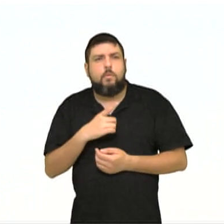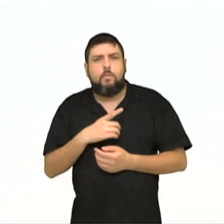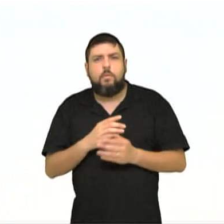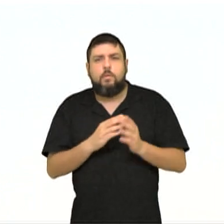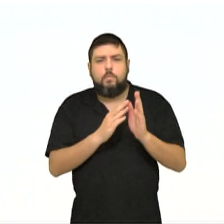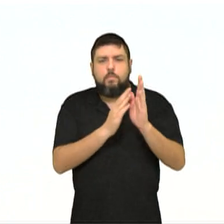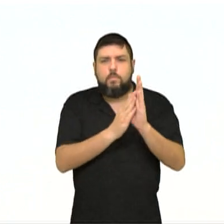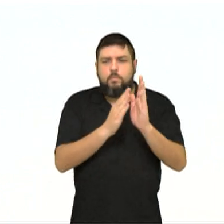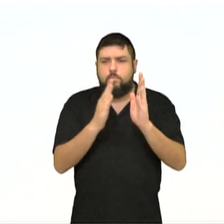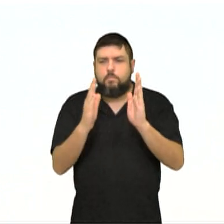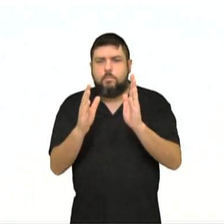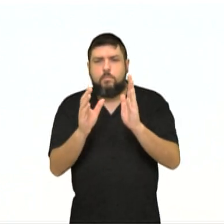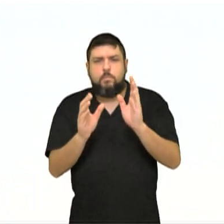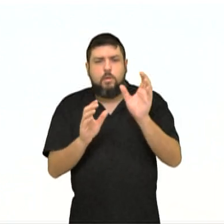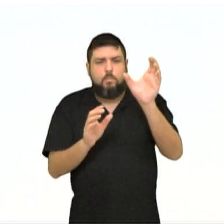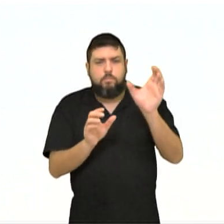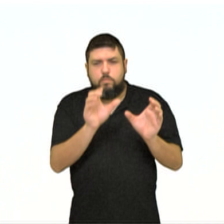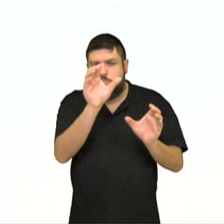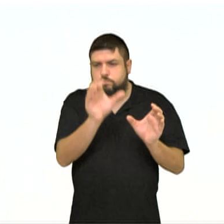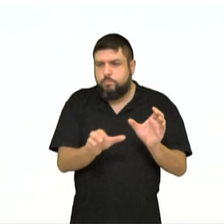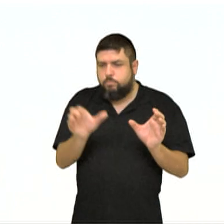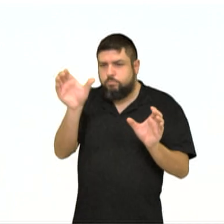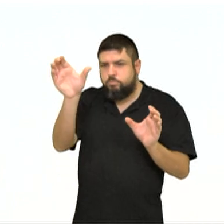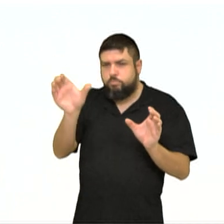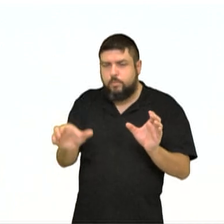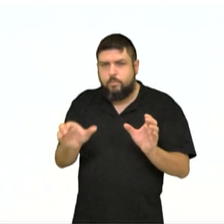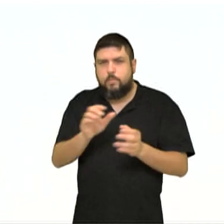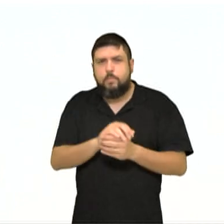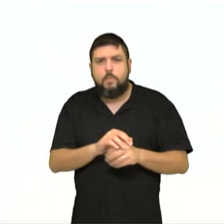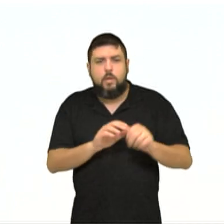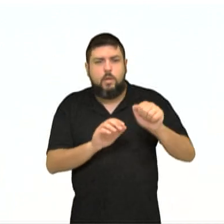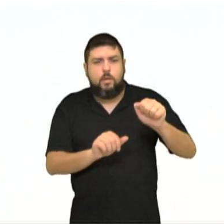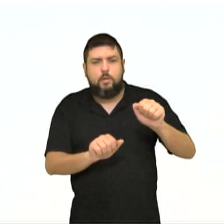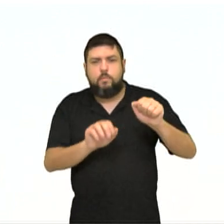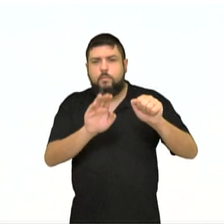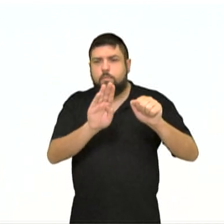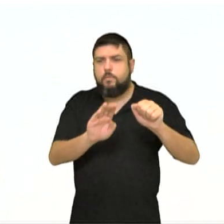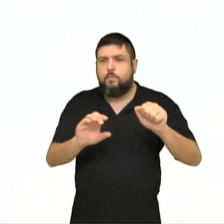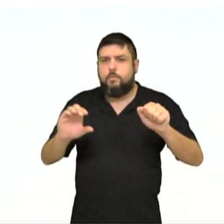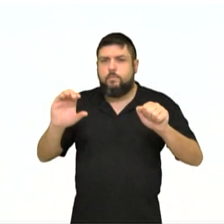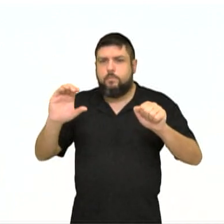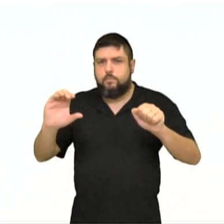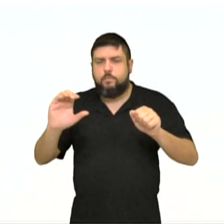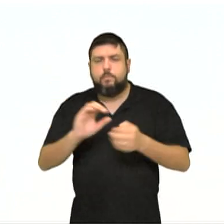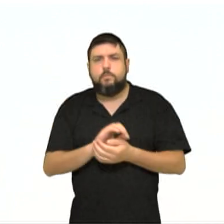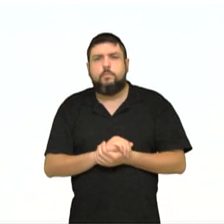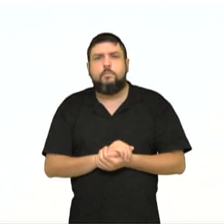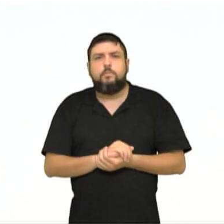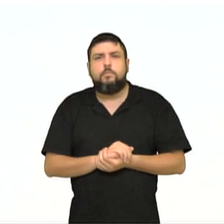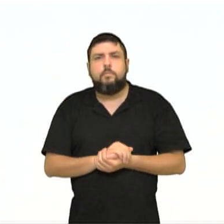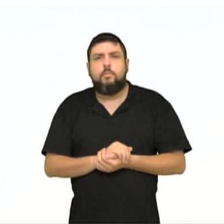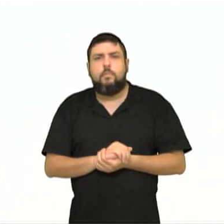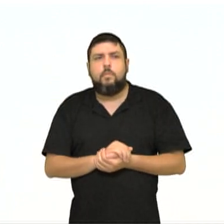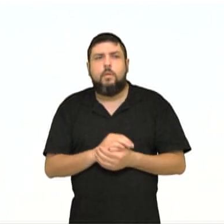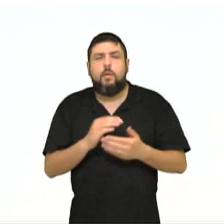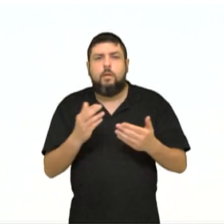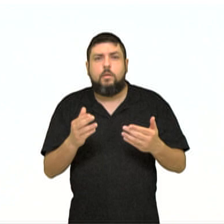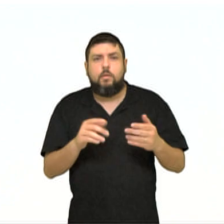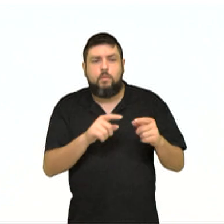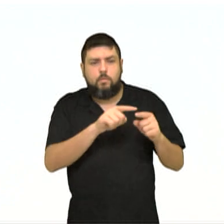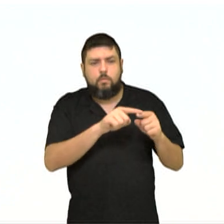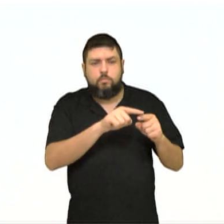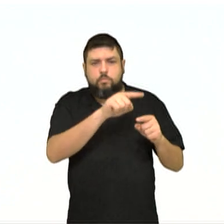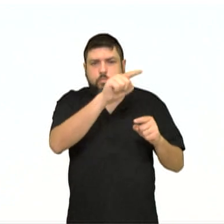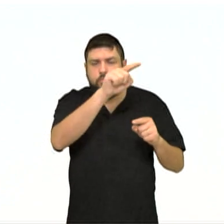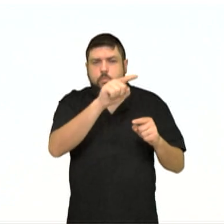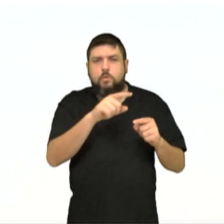divisões. Cada divisão tem uma medida, A, B e C. E aqui, na largura, eles têm a mesma